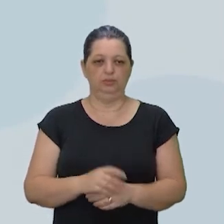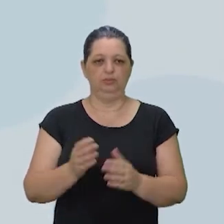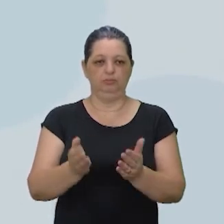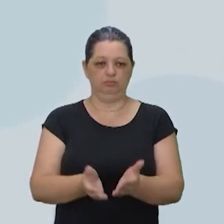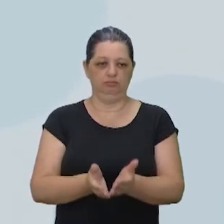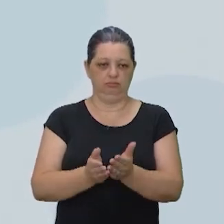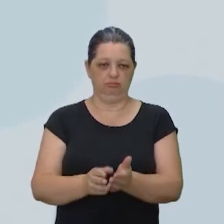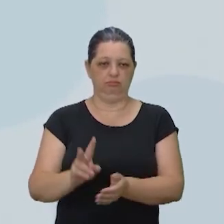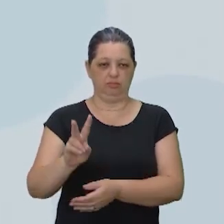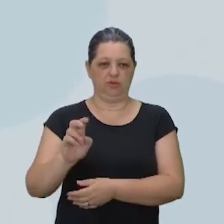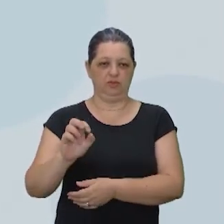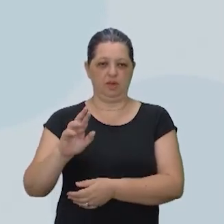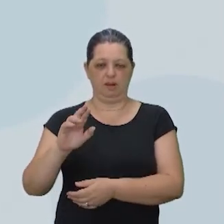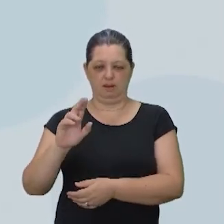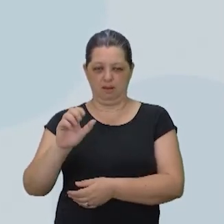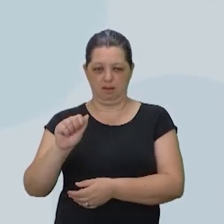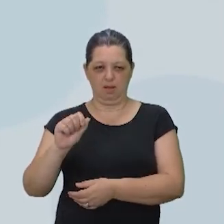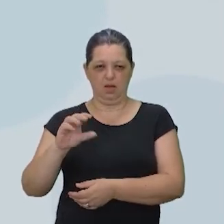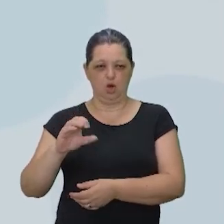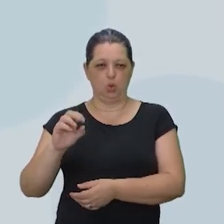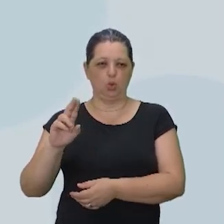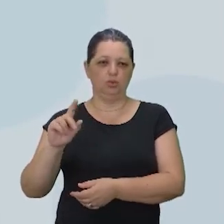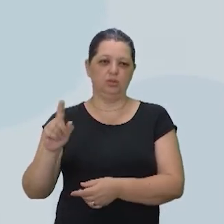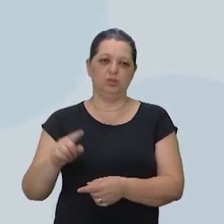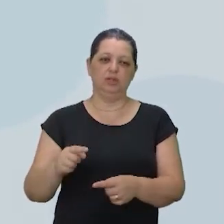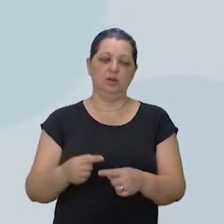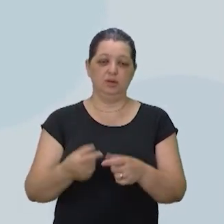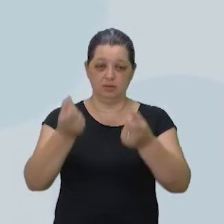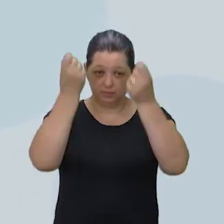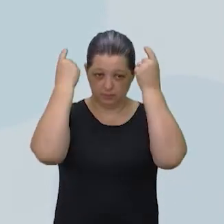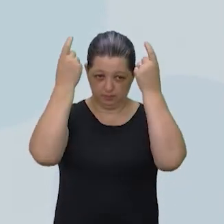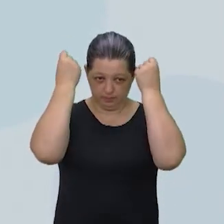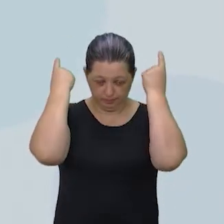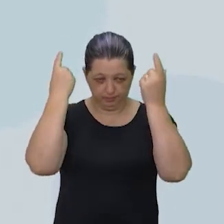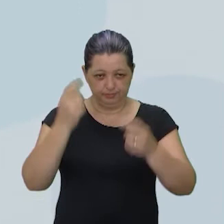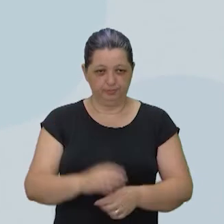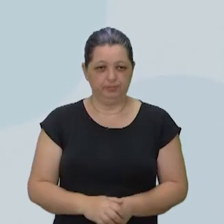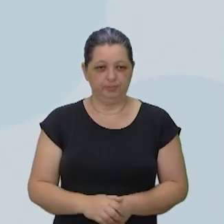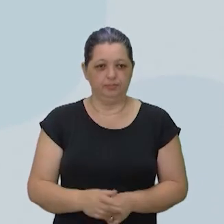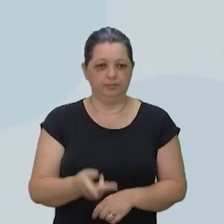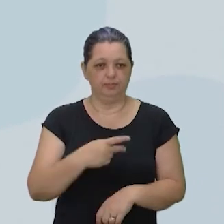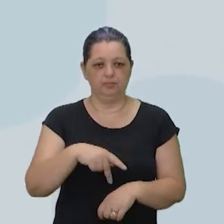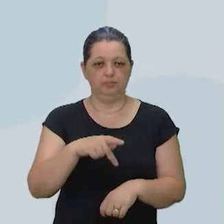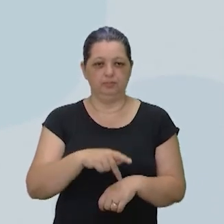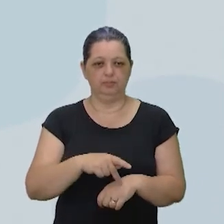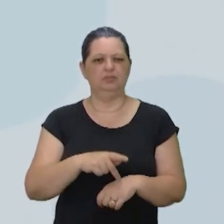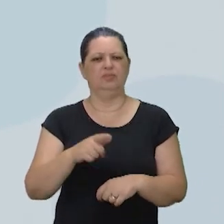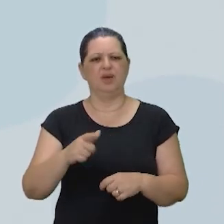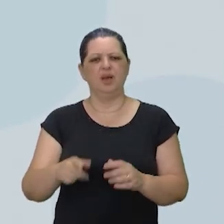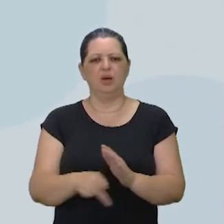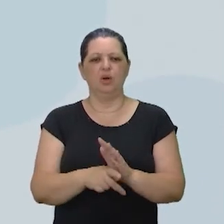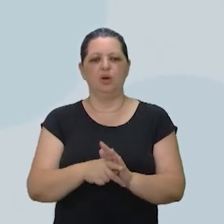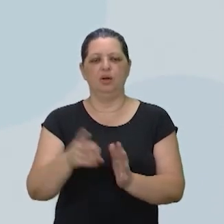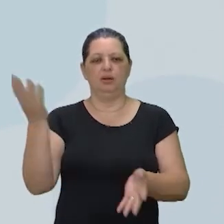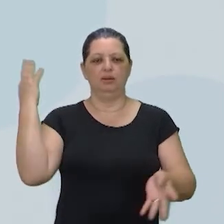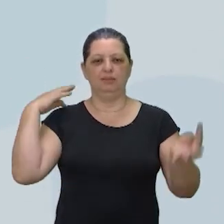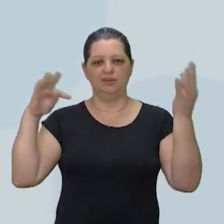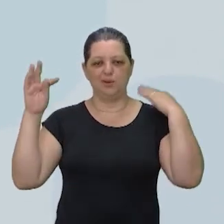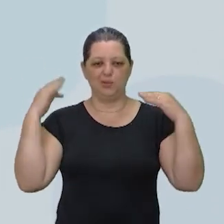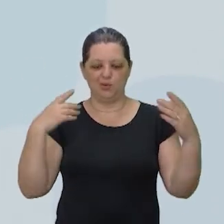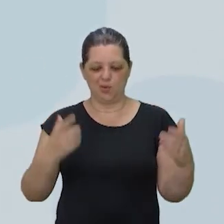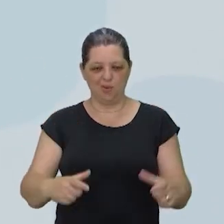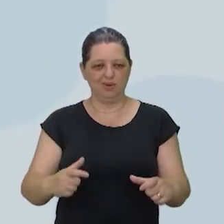de Veracruz, no México. O porto de uma cidade que hoje é destino turístico. Ai, cidade tem mágica.